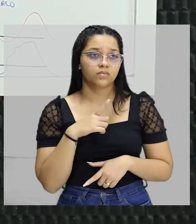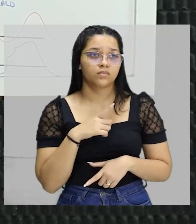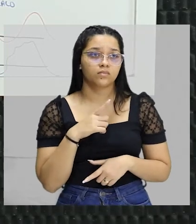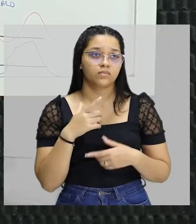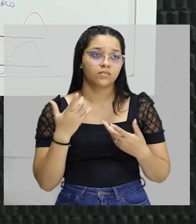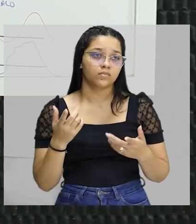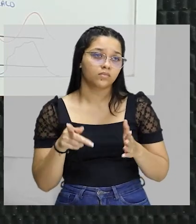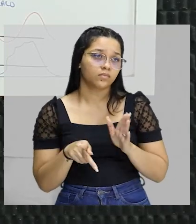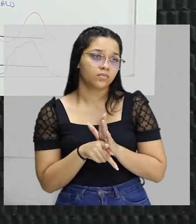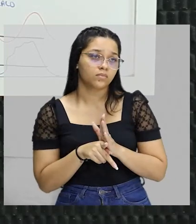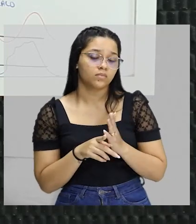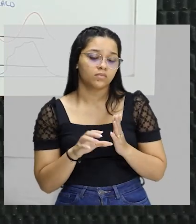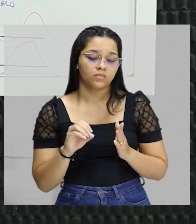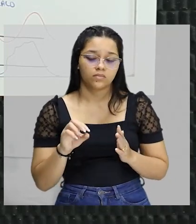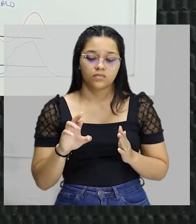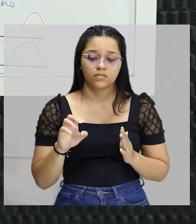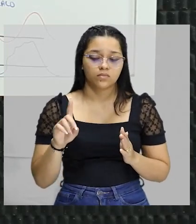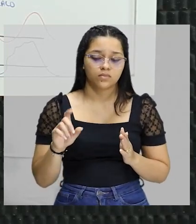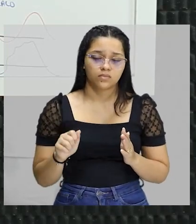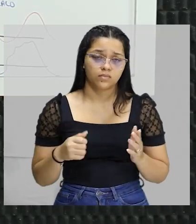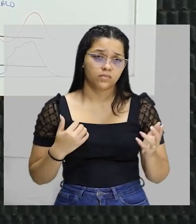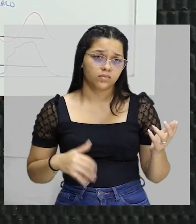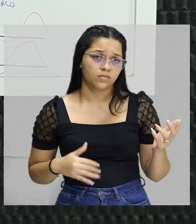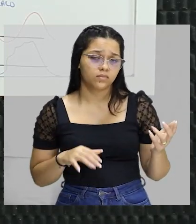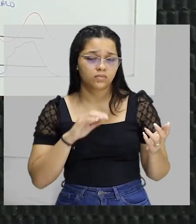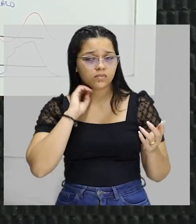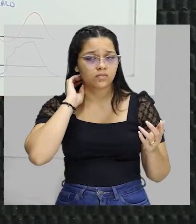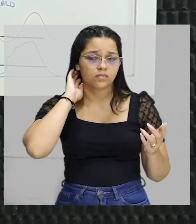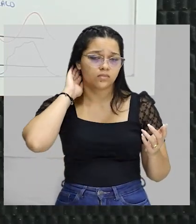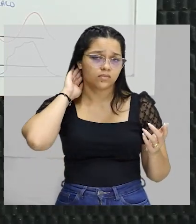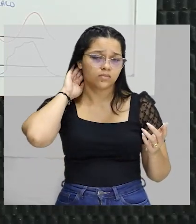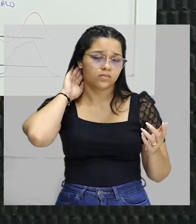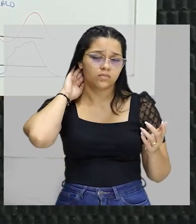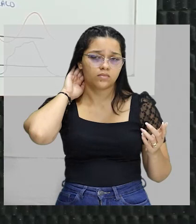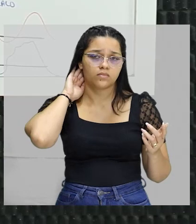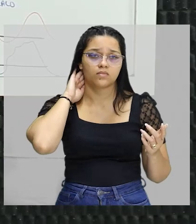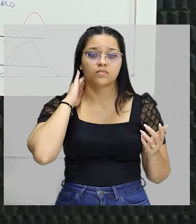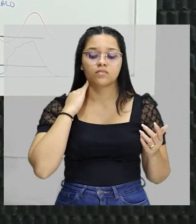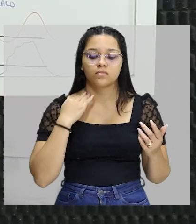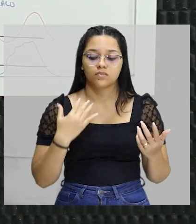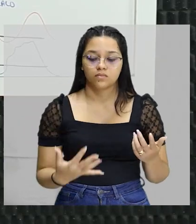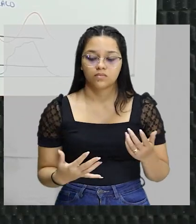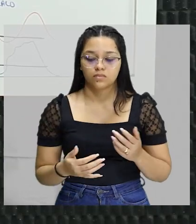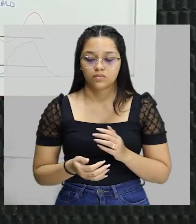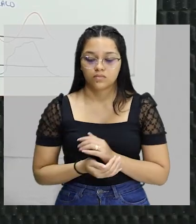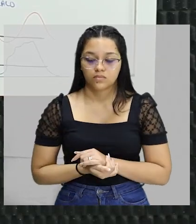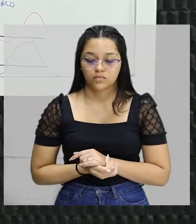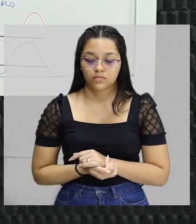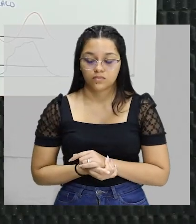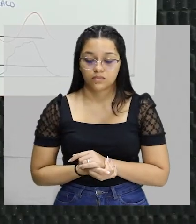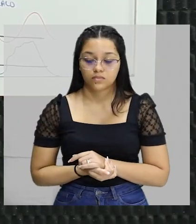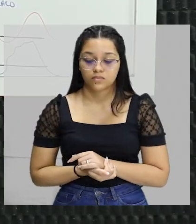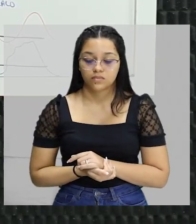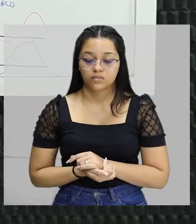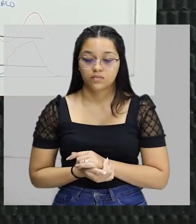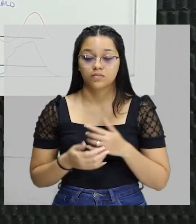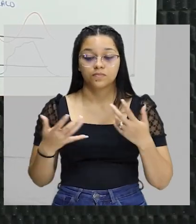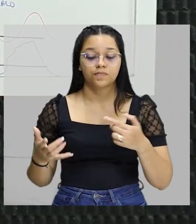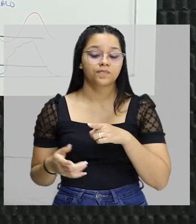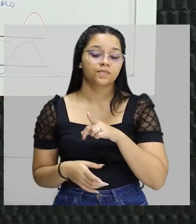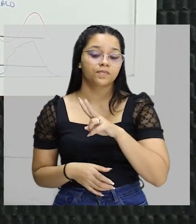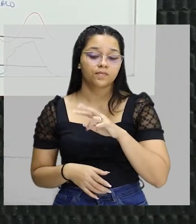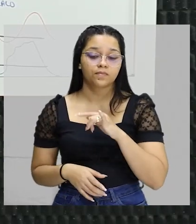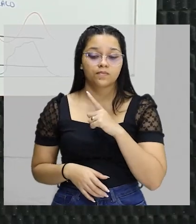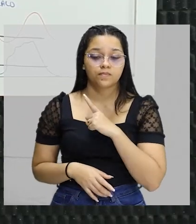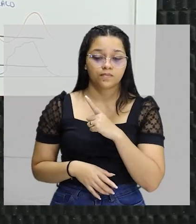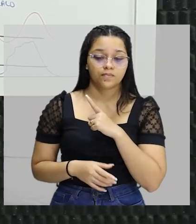uma determinada corda do violão, seja do violão, seja do cavaquinho, por exemplo, por aí vai, né? Então você vai